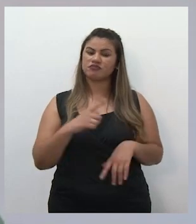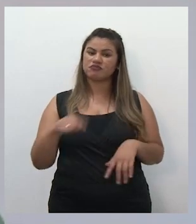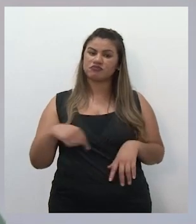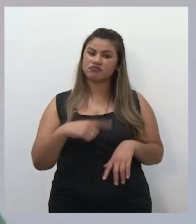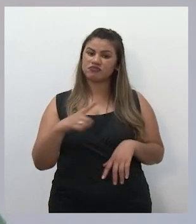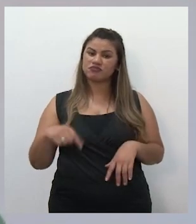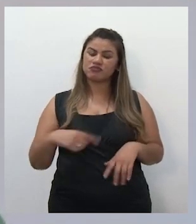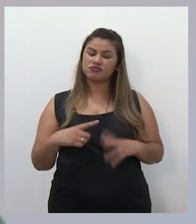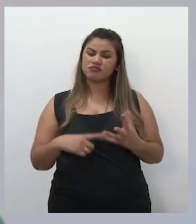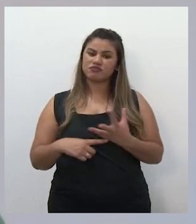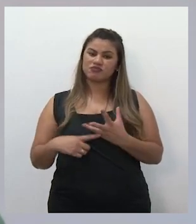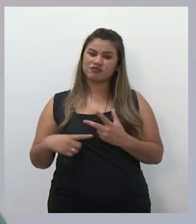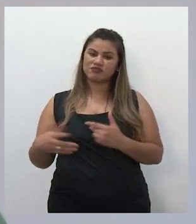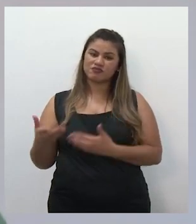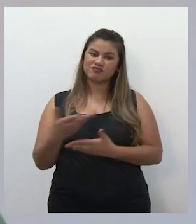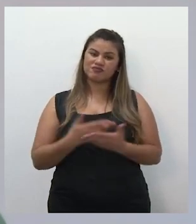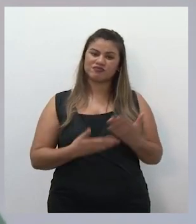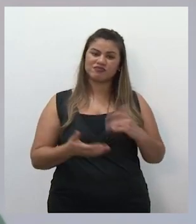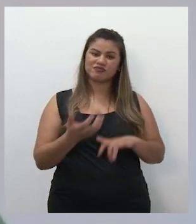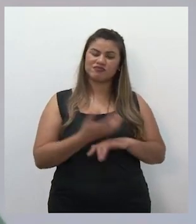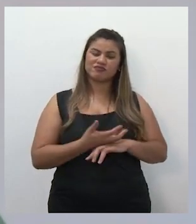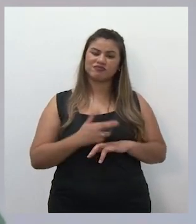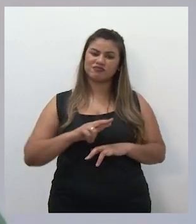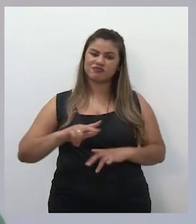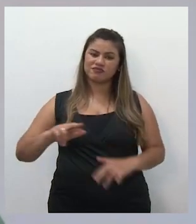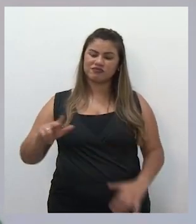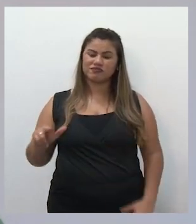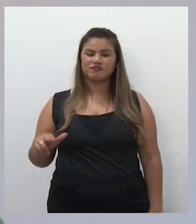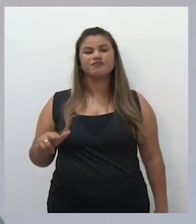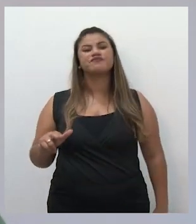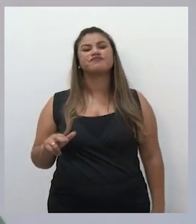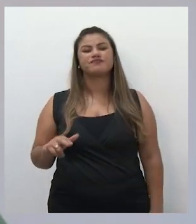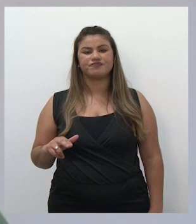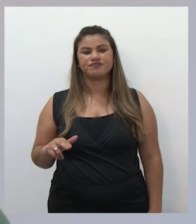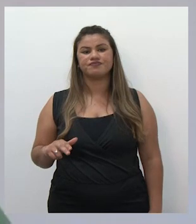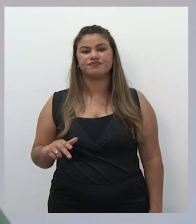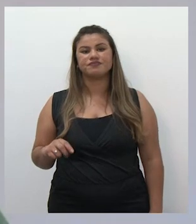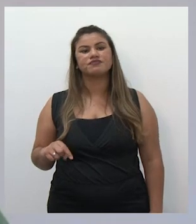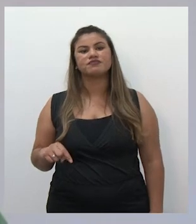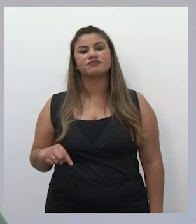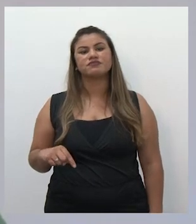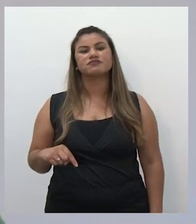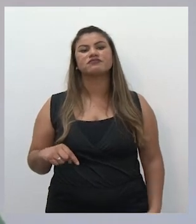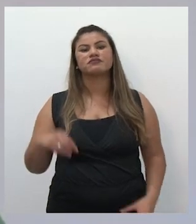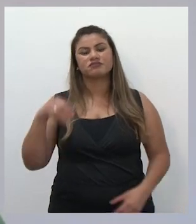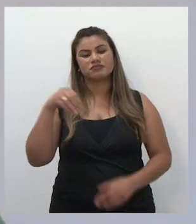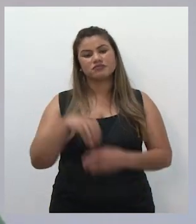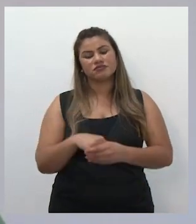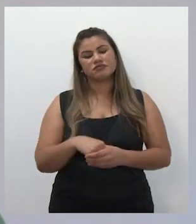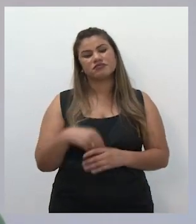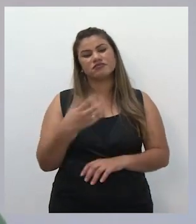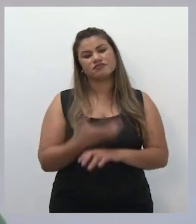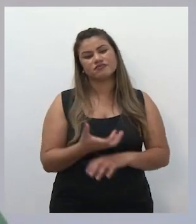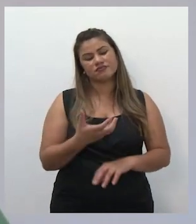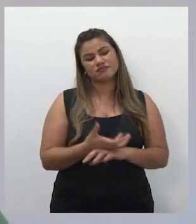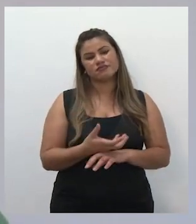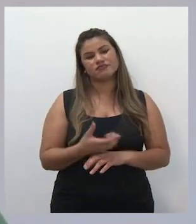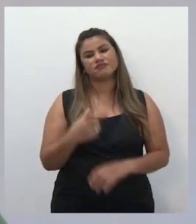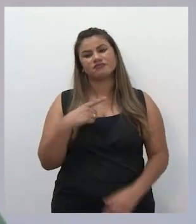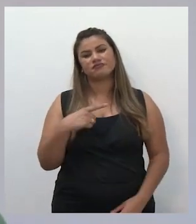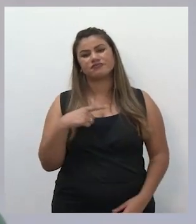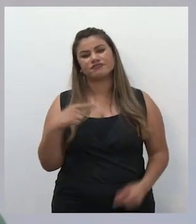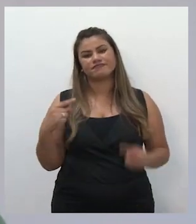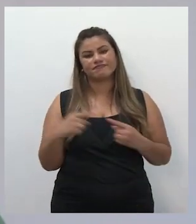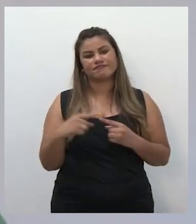a arte está conversando com os outros componentes e está conversando dentro da própria área, né? A gente